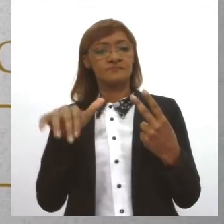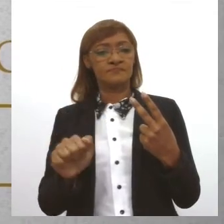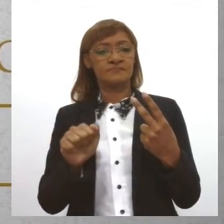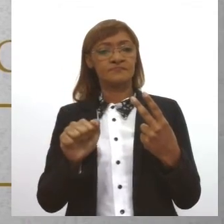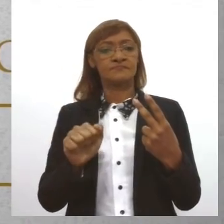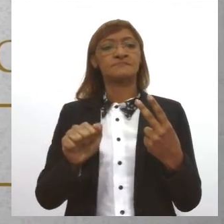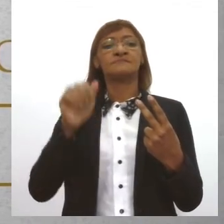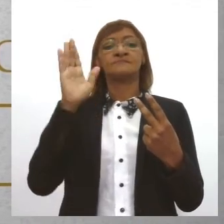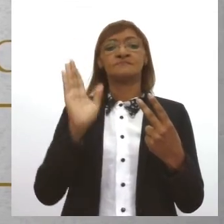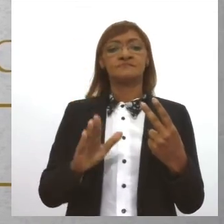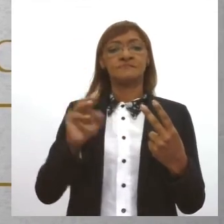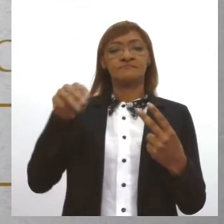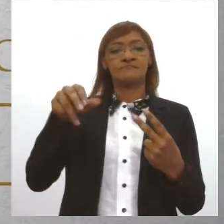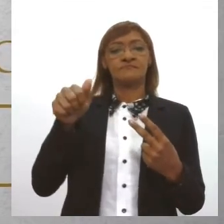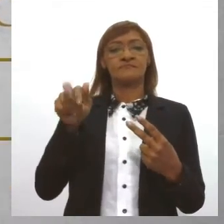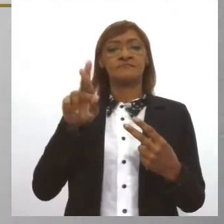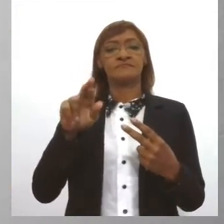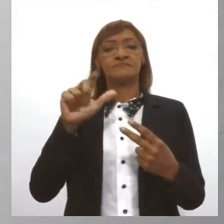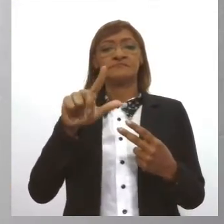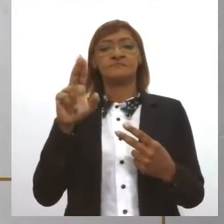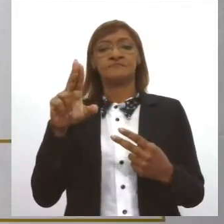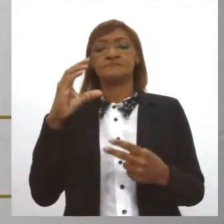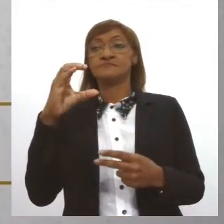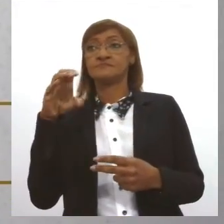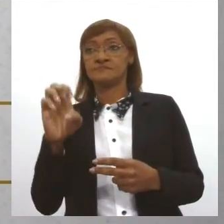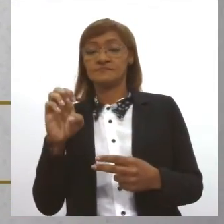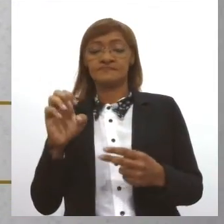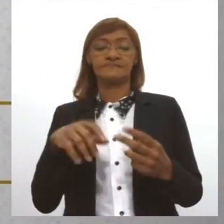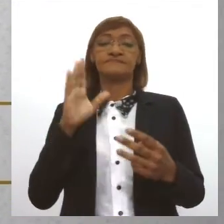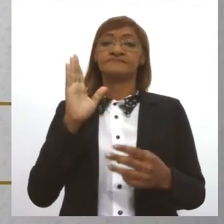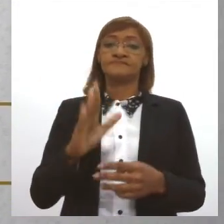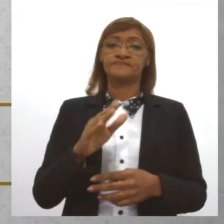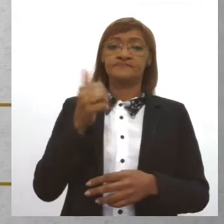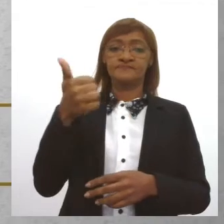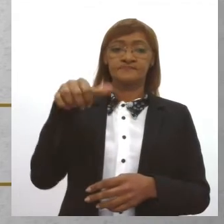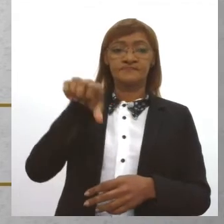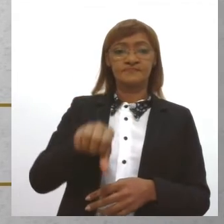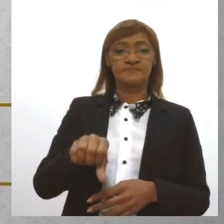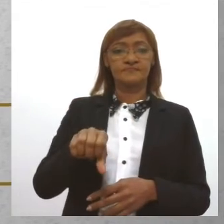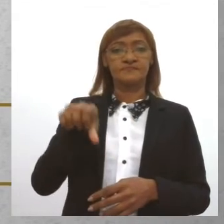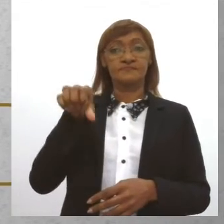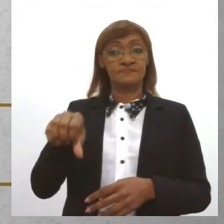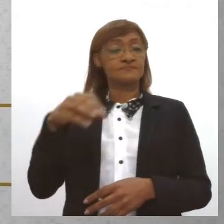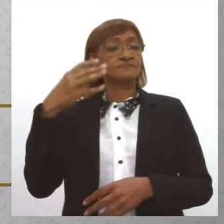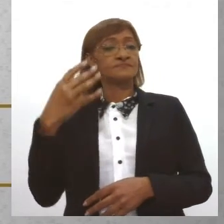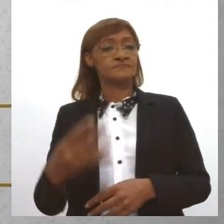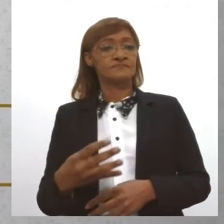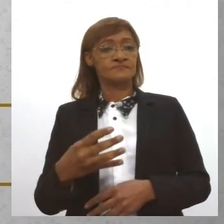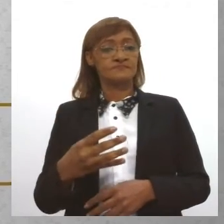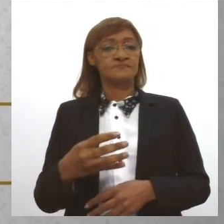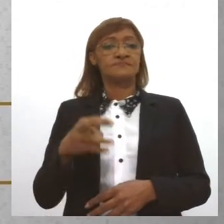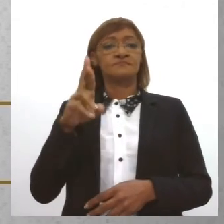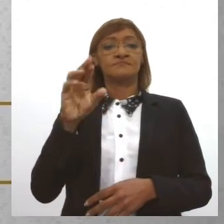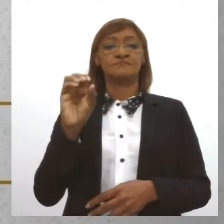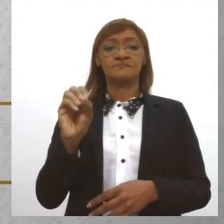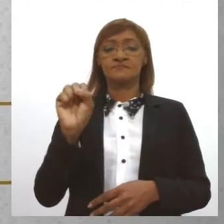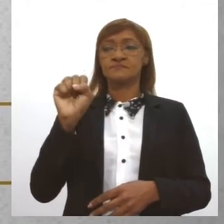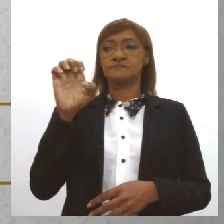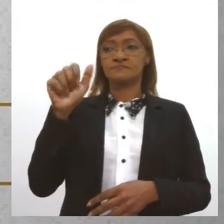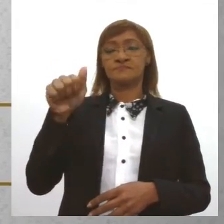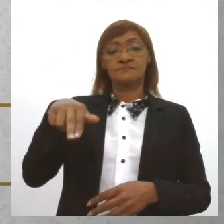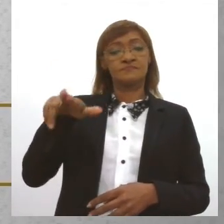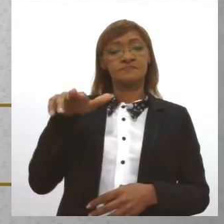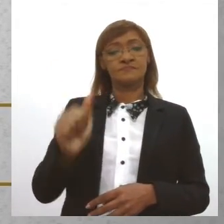e Marluce Pinto, de Roraima. Em 1994, Roseana Sarney, do Maranhão, foi eleita a